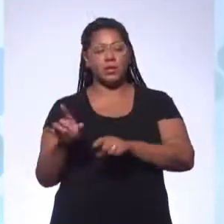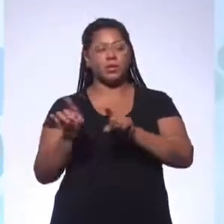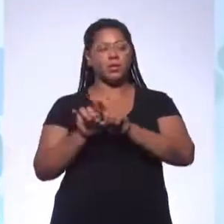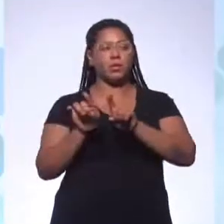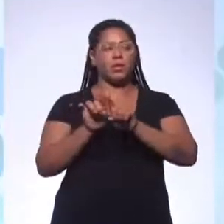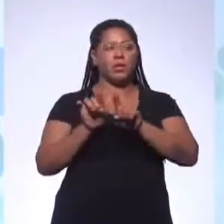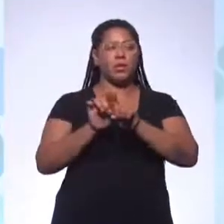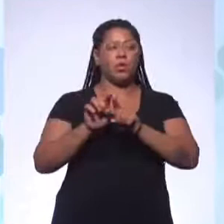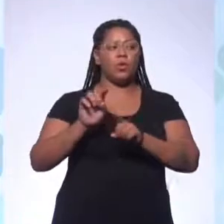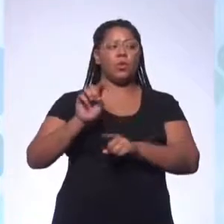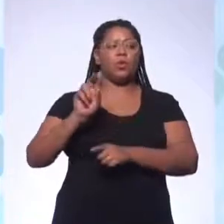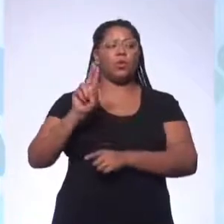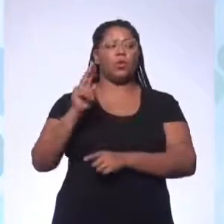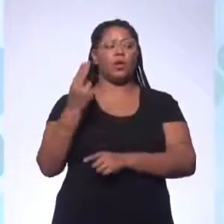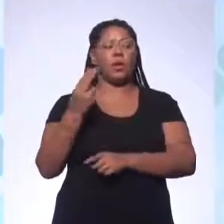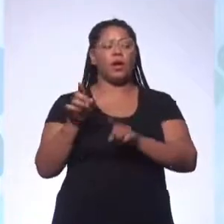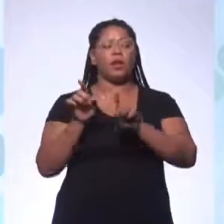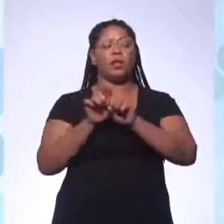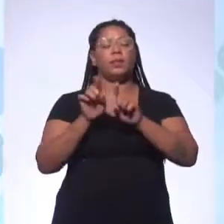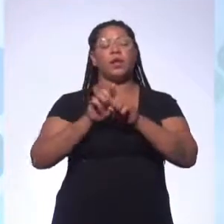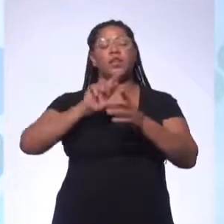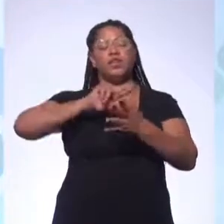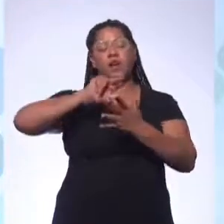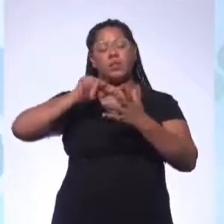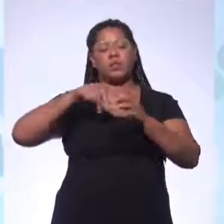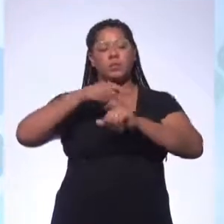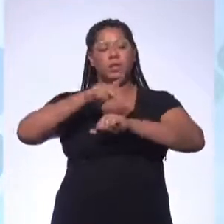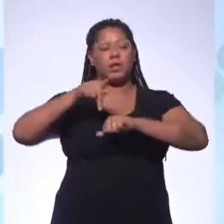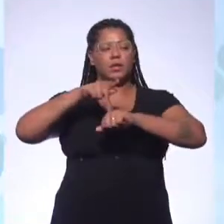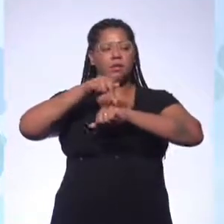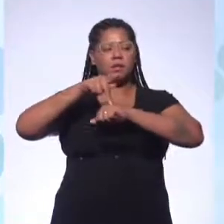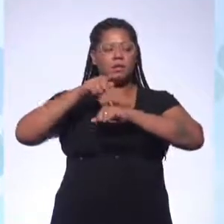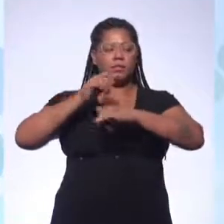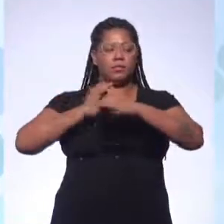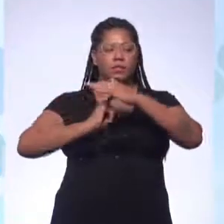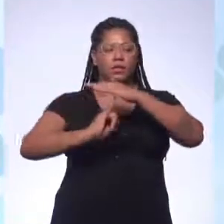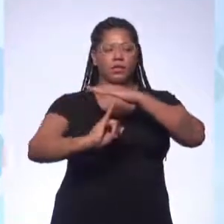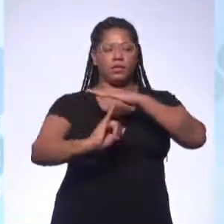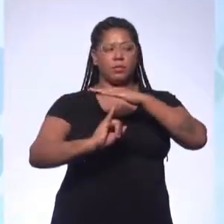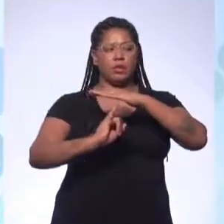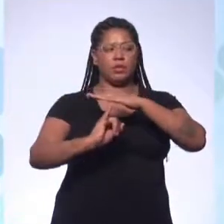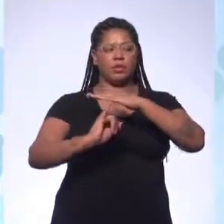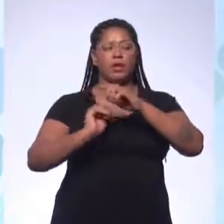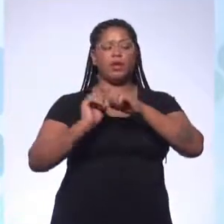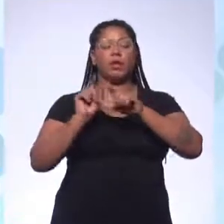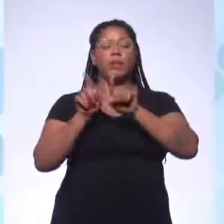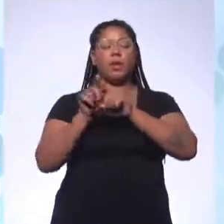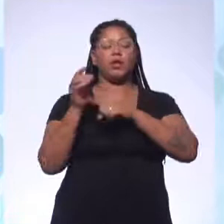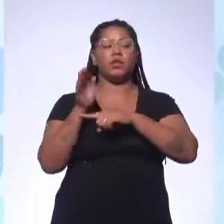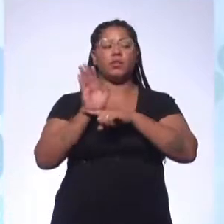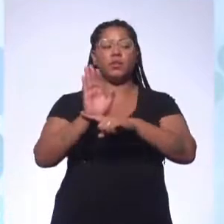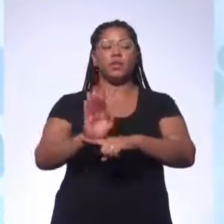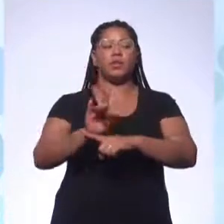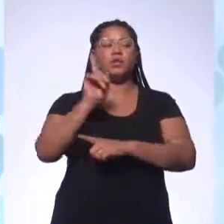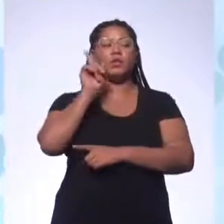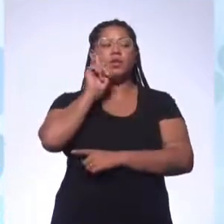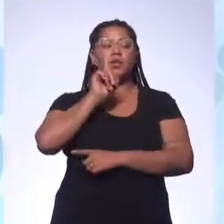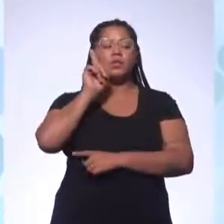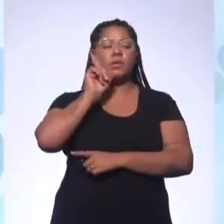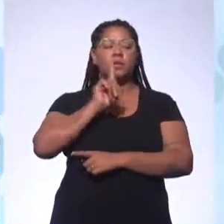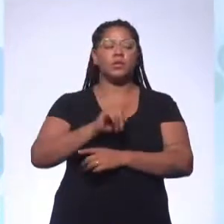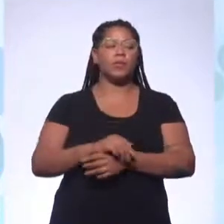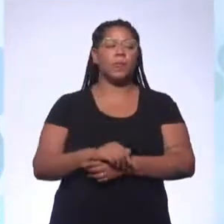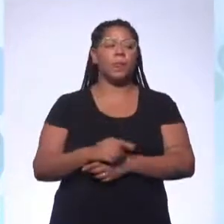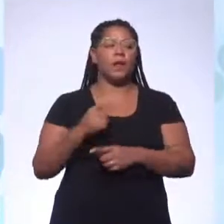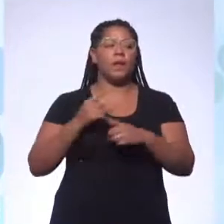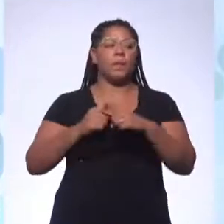outros países claro, com investimento e apoio dos Estados Unidos, porque para eles